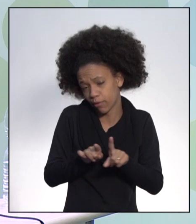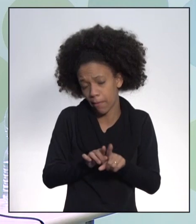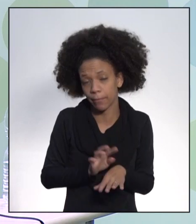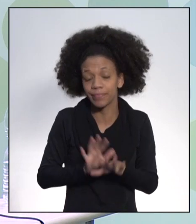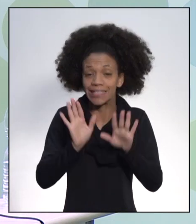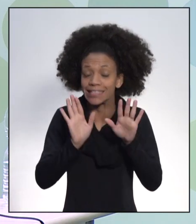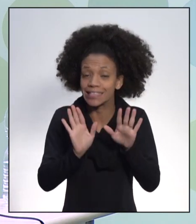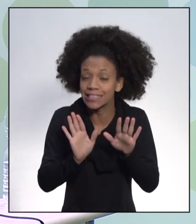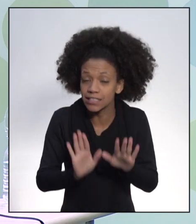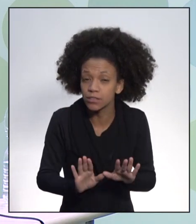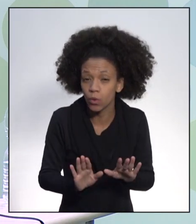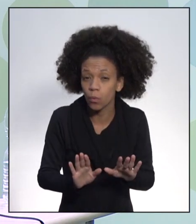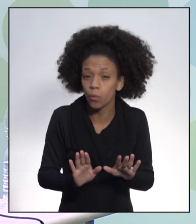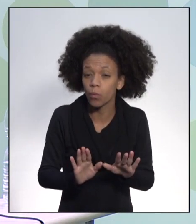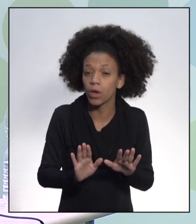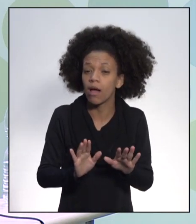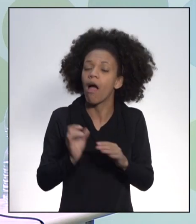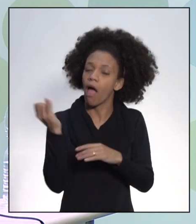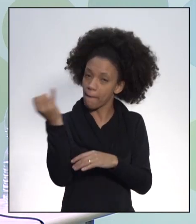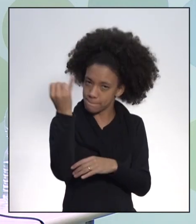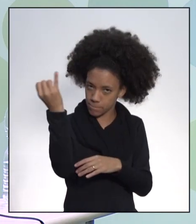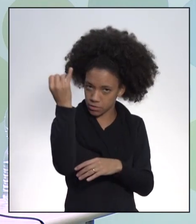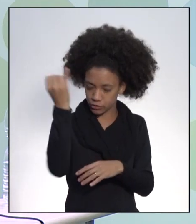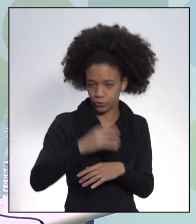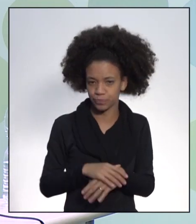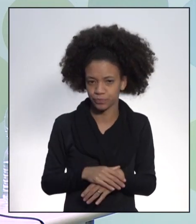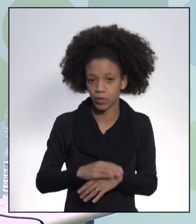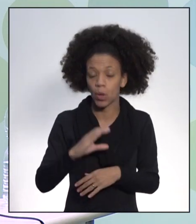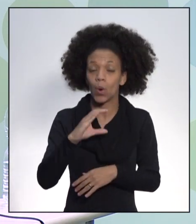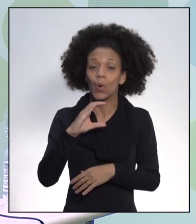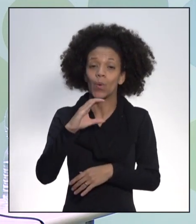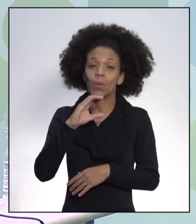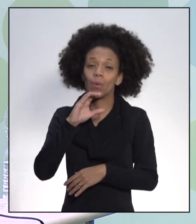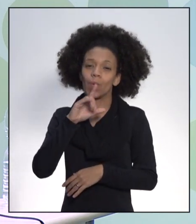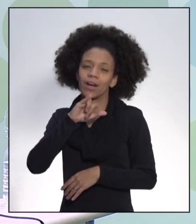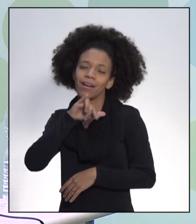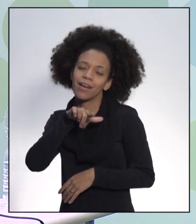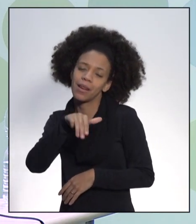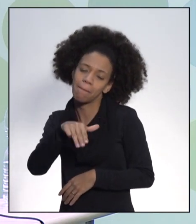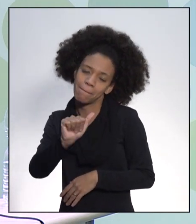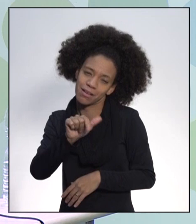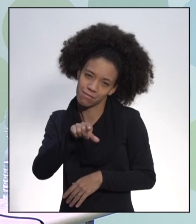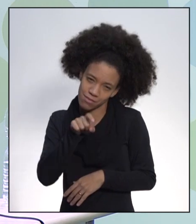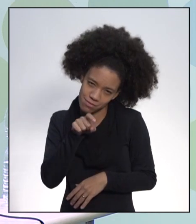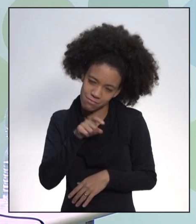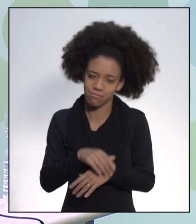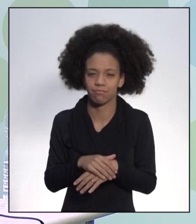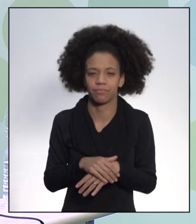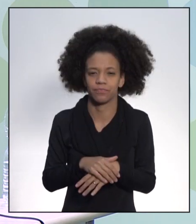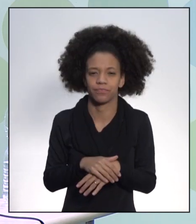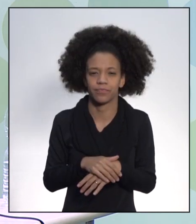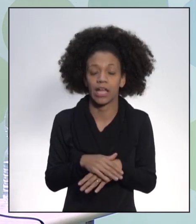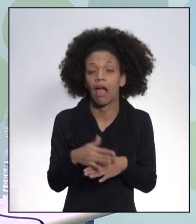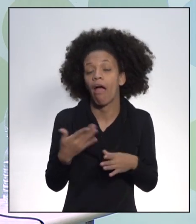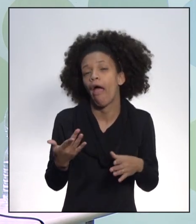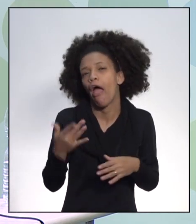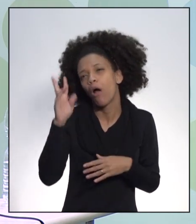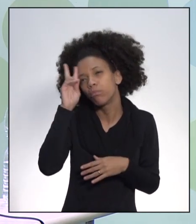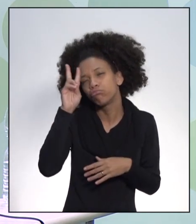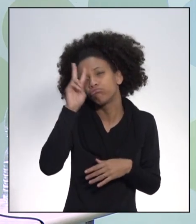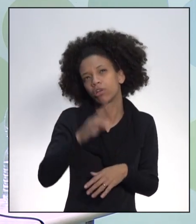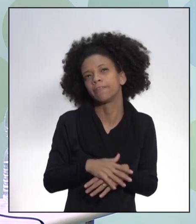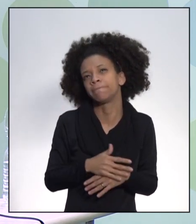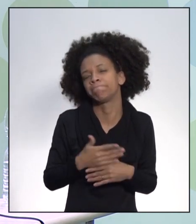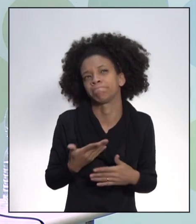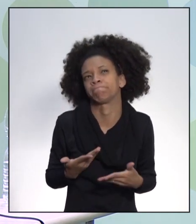Então, isso tudo é importante. O clímax. O que seria o clímax? O clímax da história é o momento ápice, o